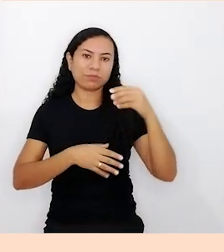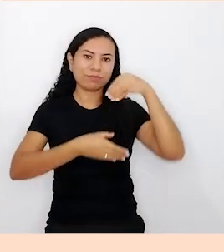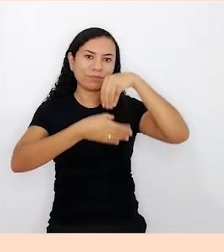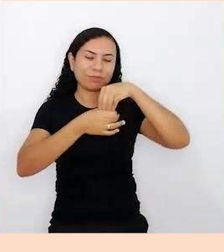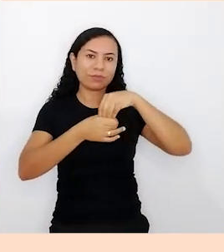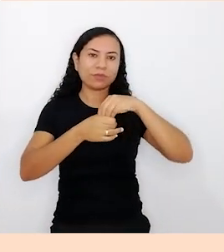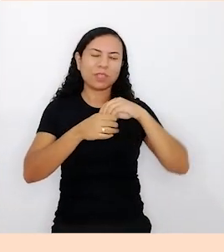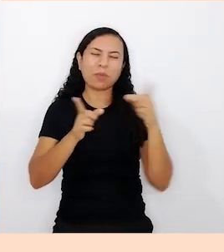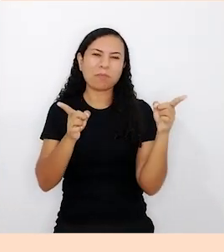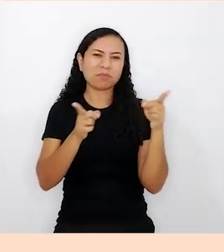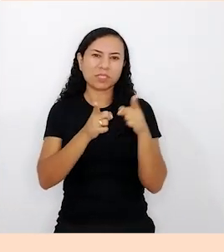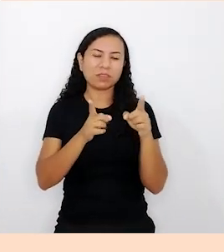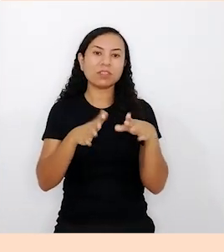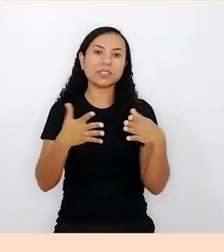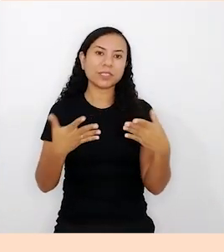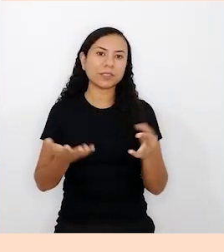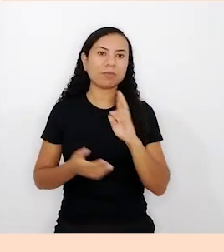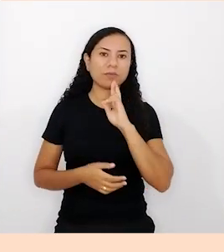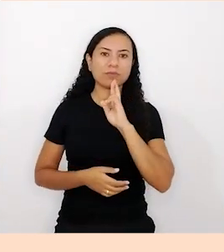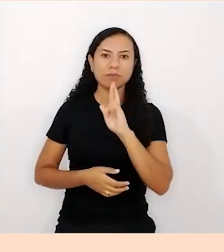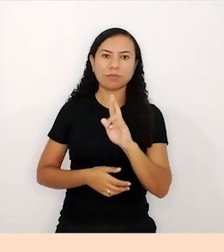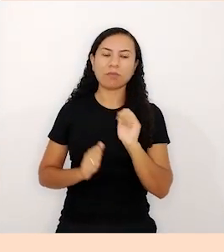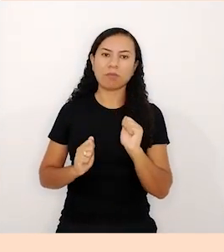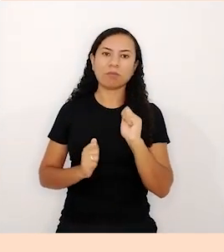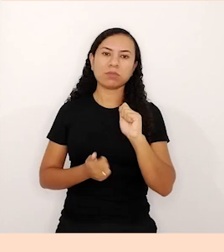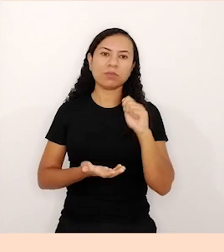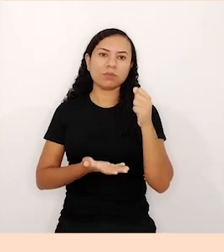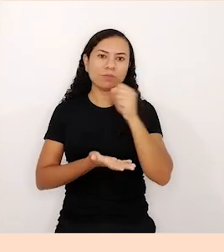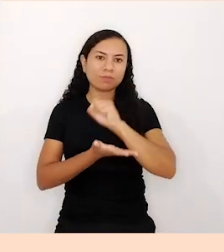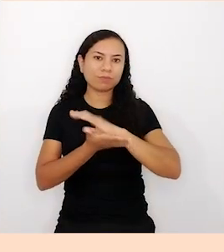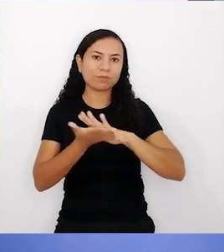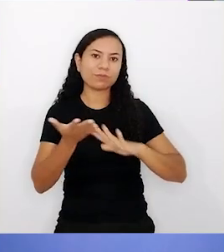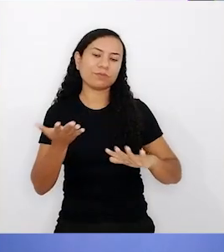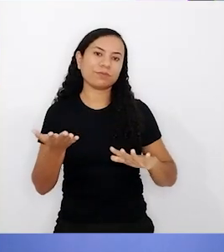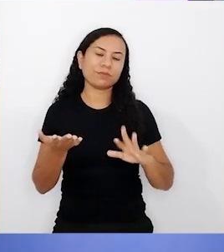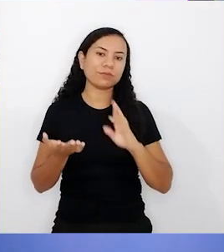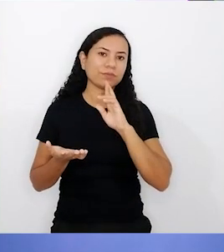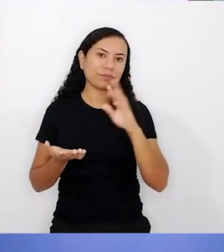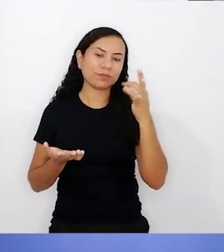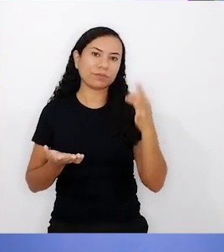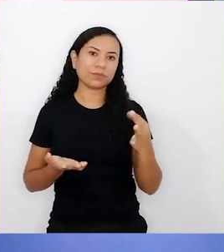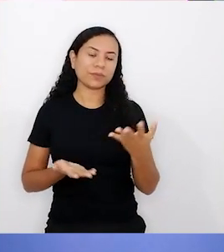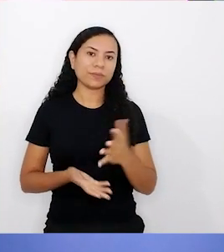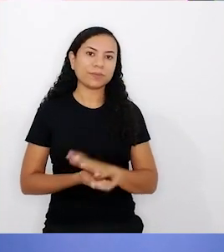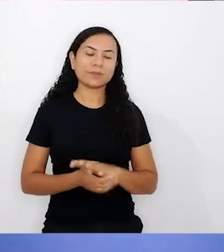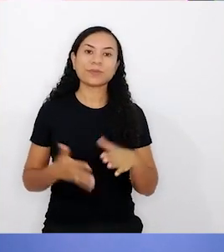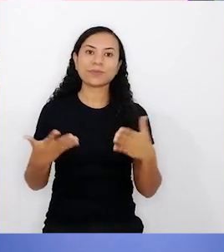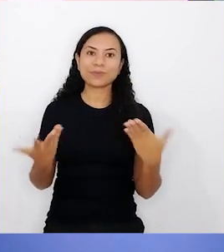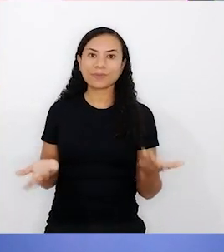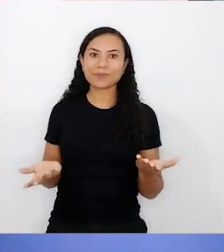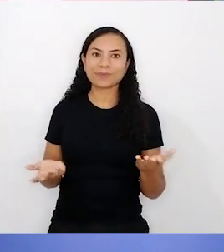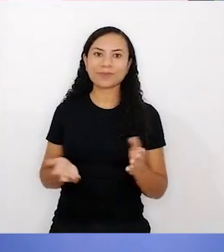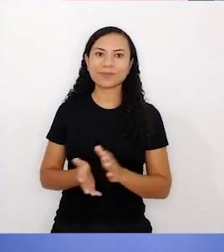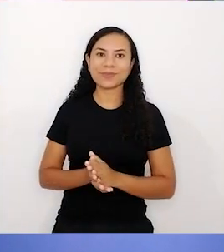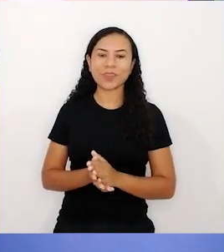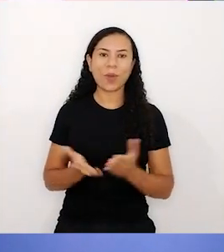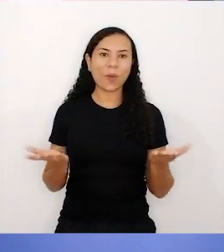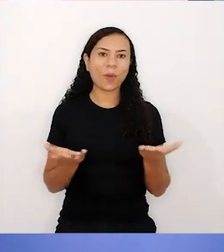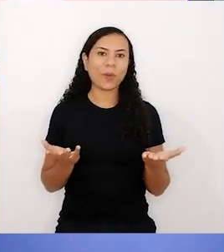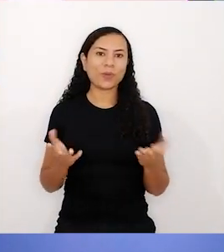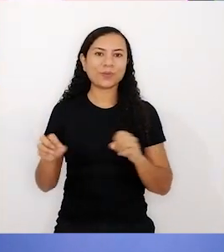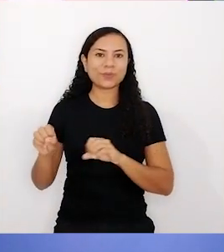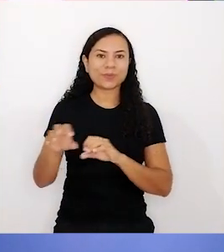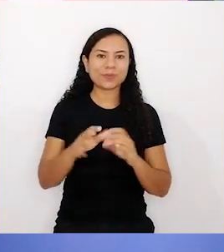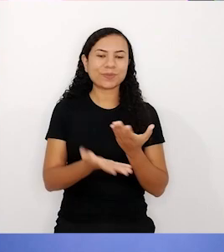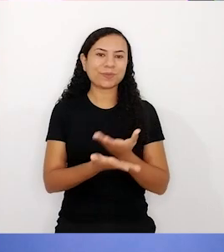mínima. Então a resposta pode ser escrita dessa forma. Então, pessoal, essa foi a nossa